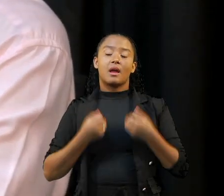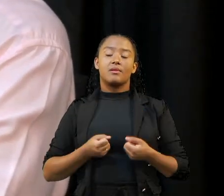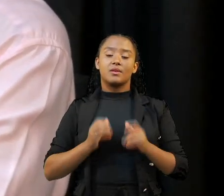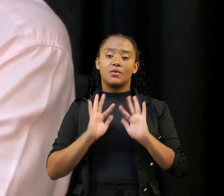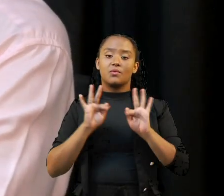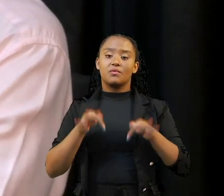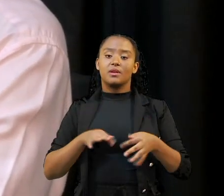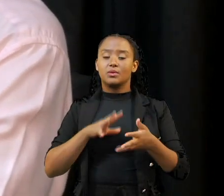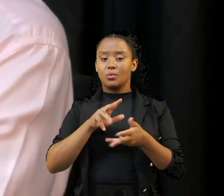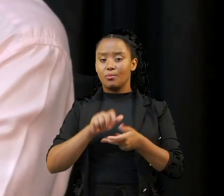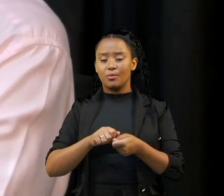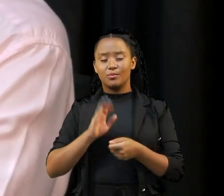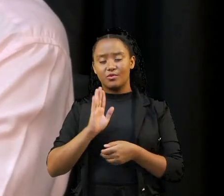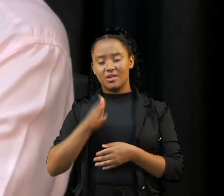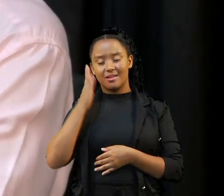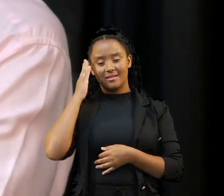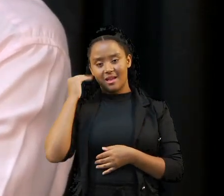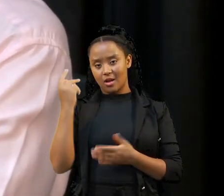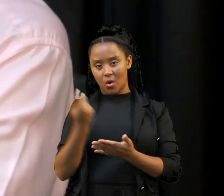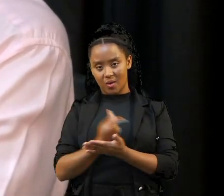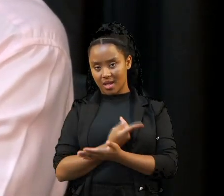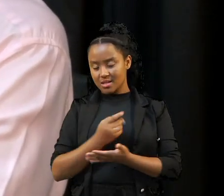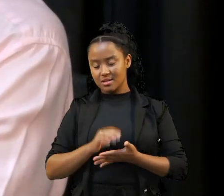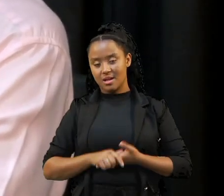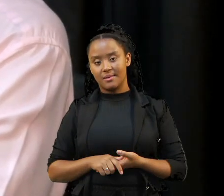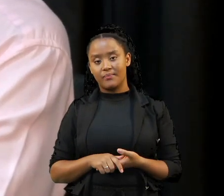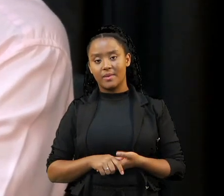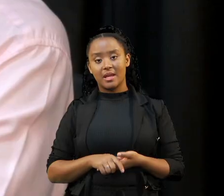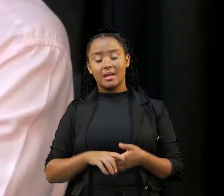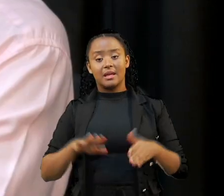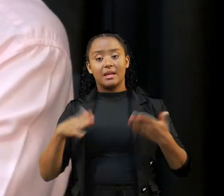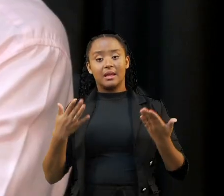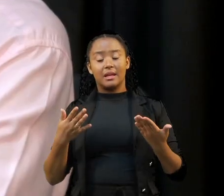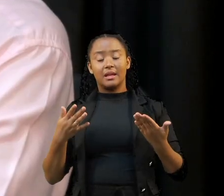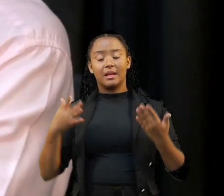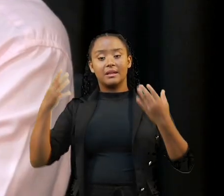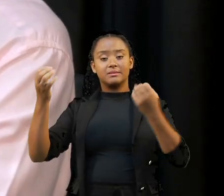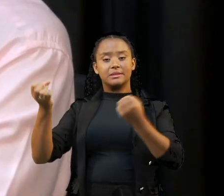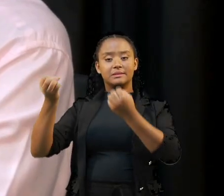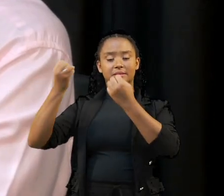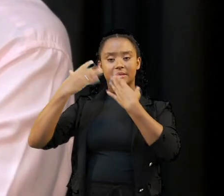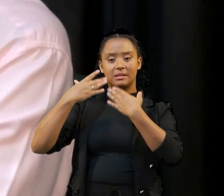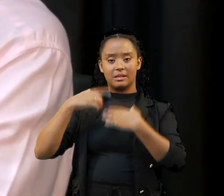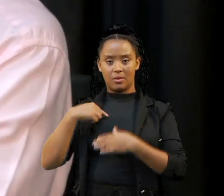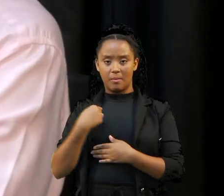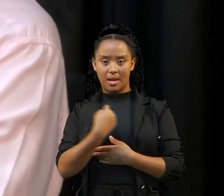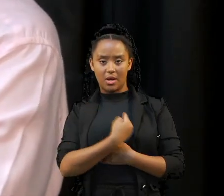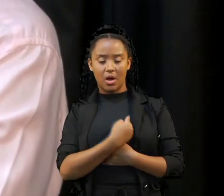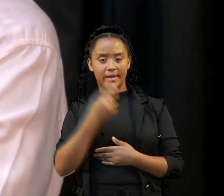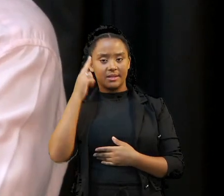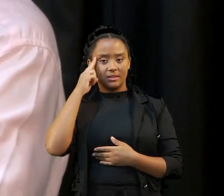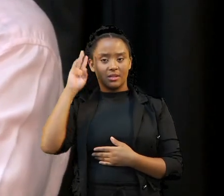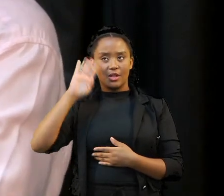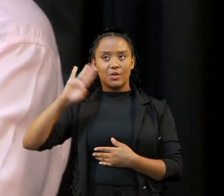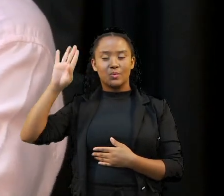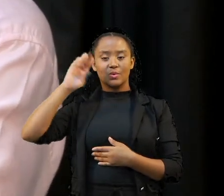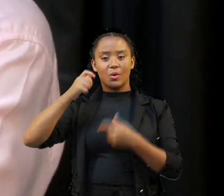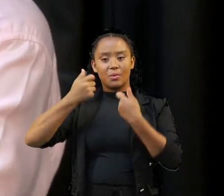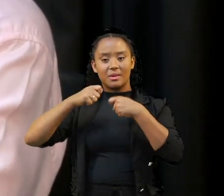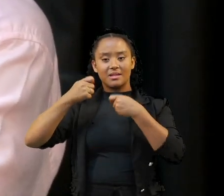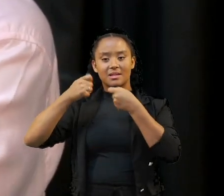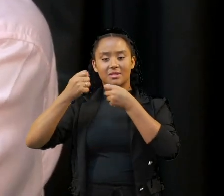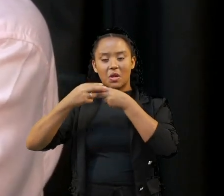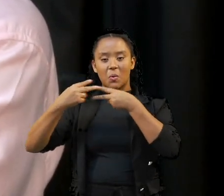Aceita o fim do mundo como algo iminente. E que nos ensinam que o sonho deve ser